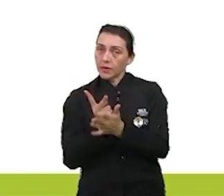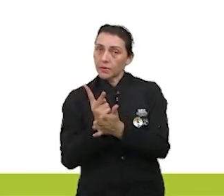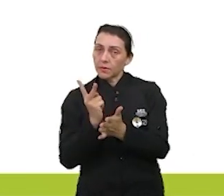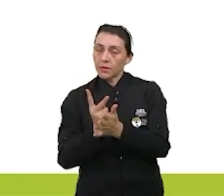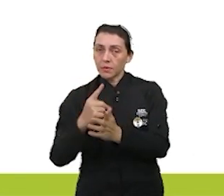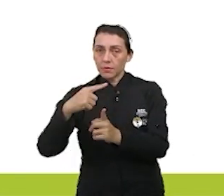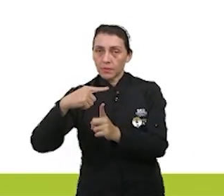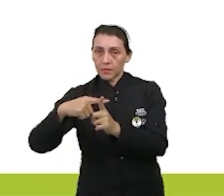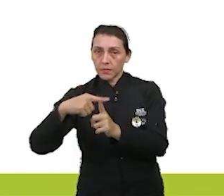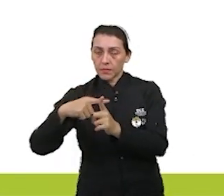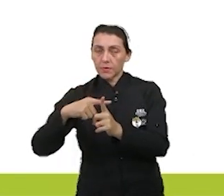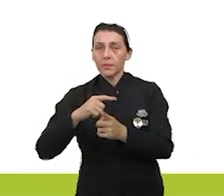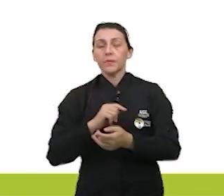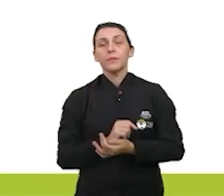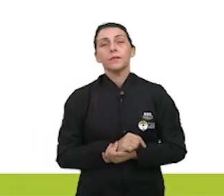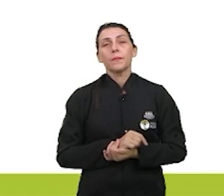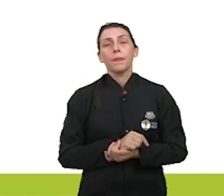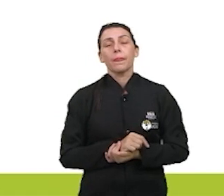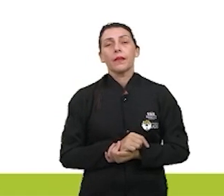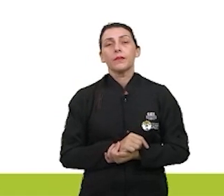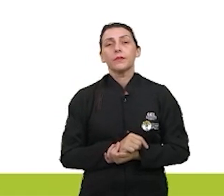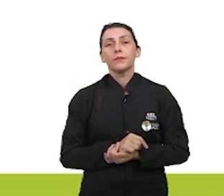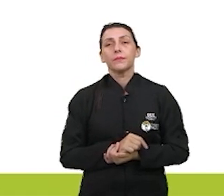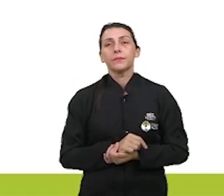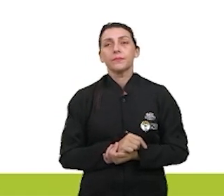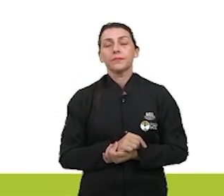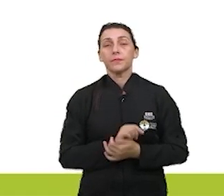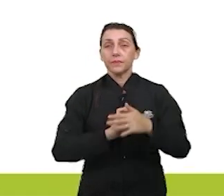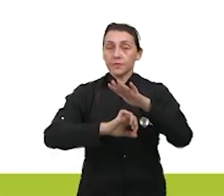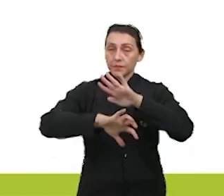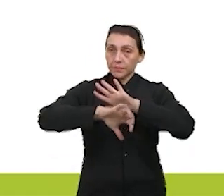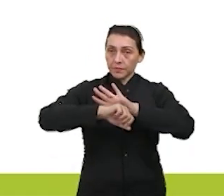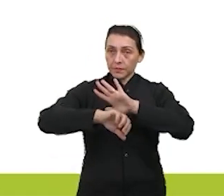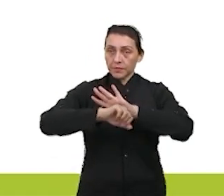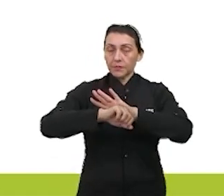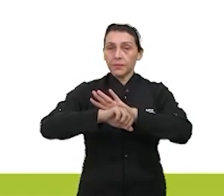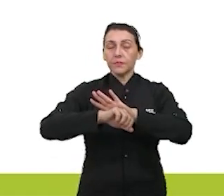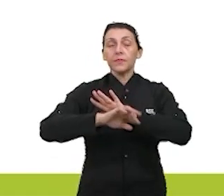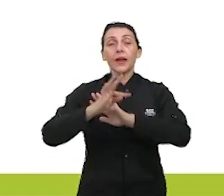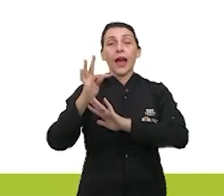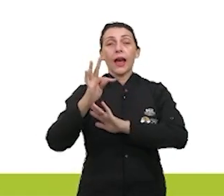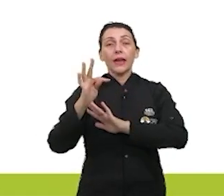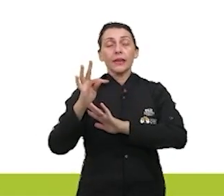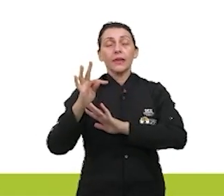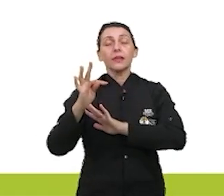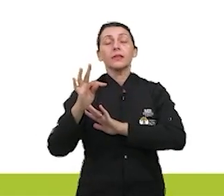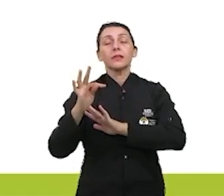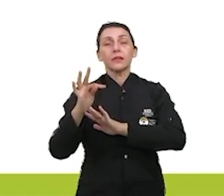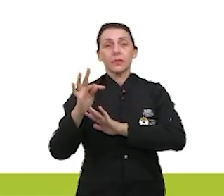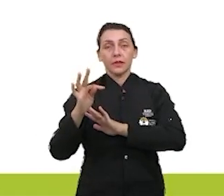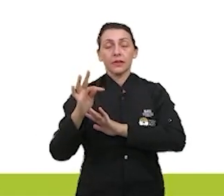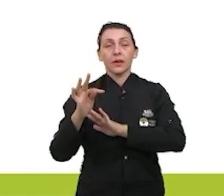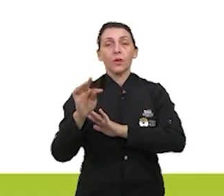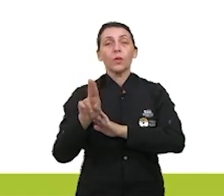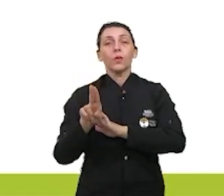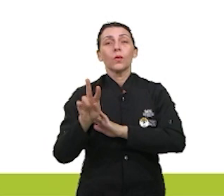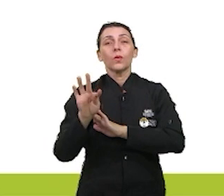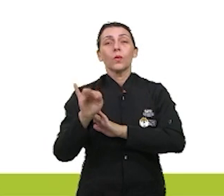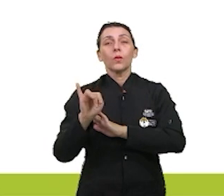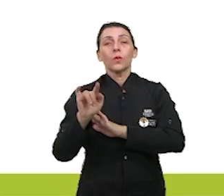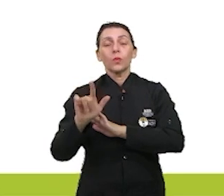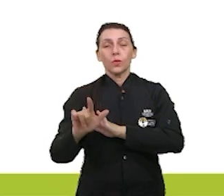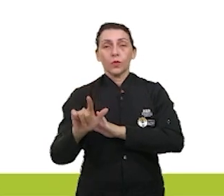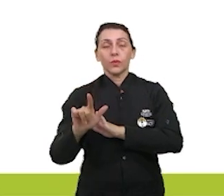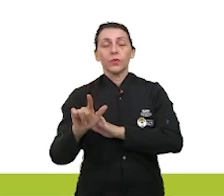bom? E aí, no caso do receptor, a tensão útil de um receptor, ou seja, a